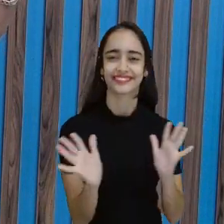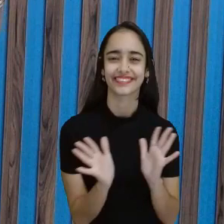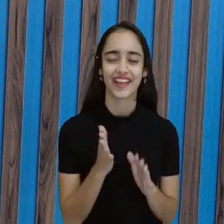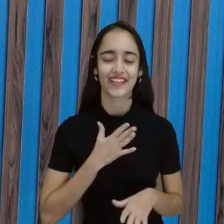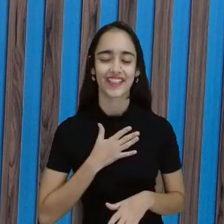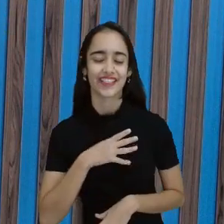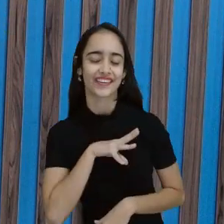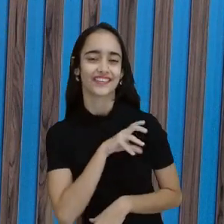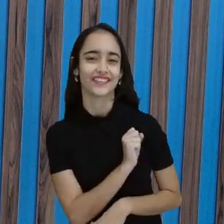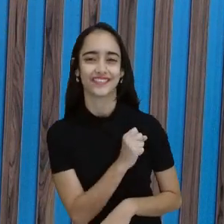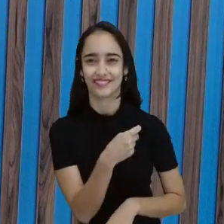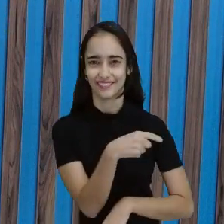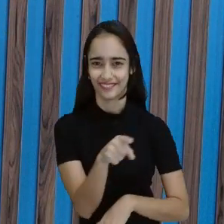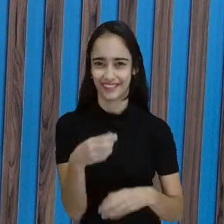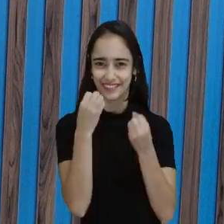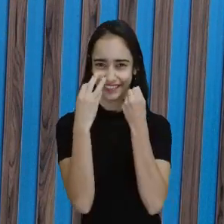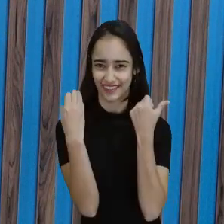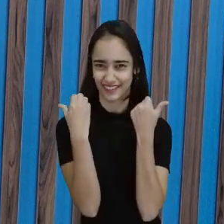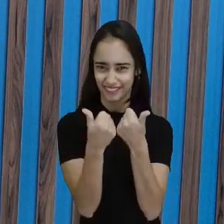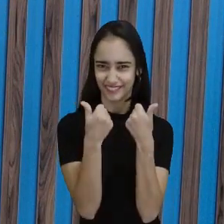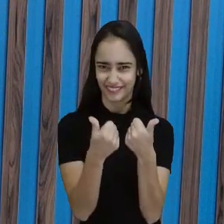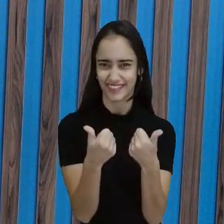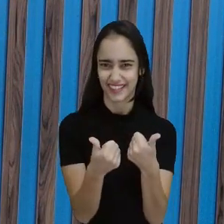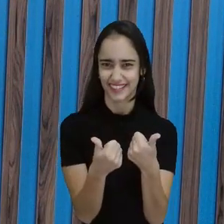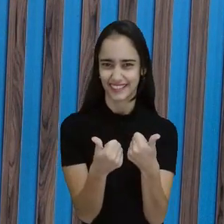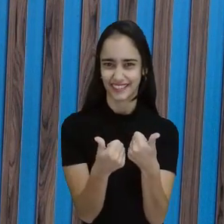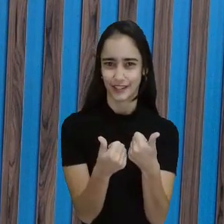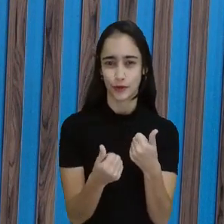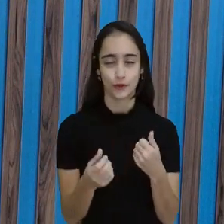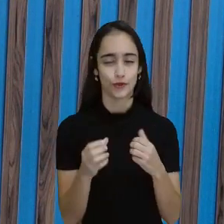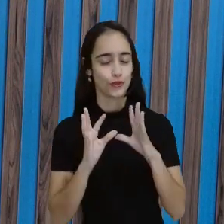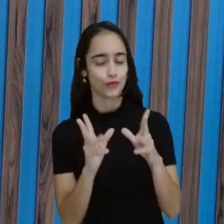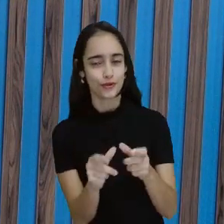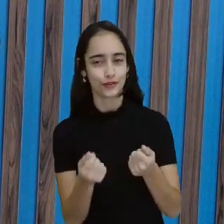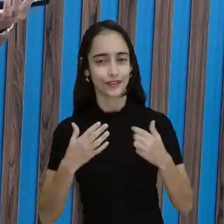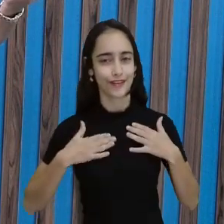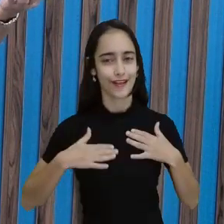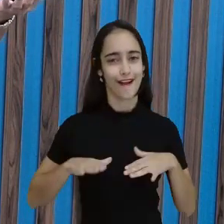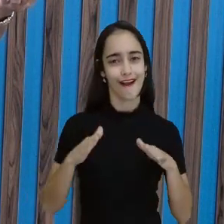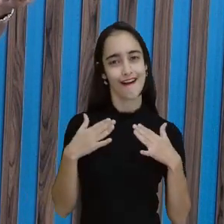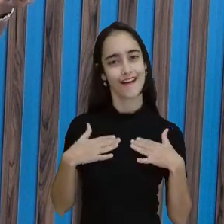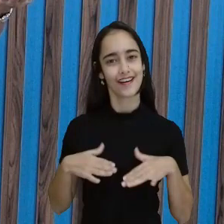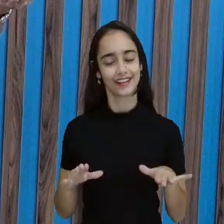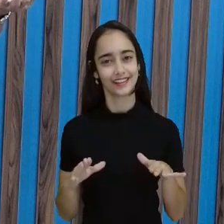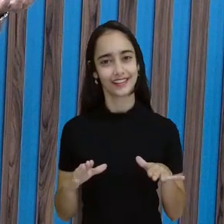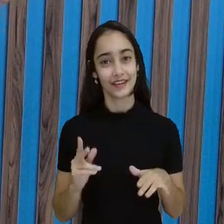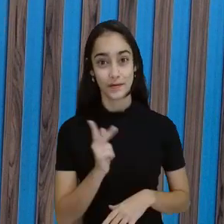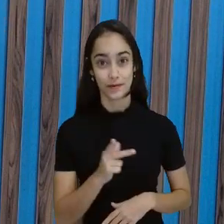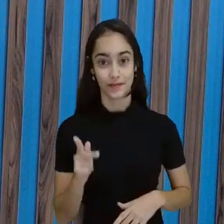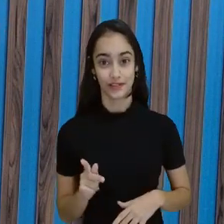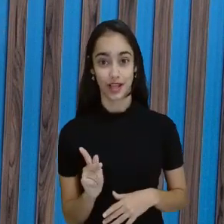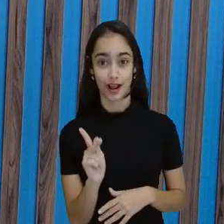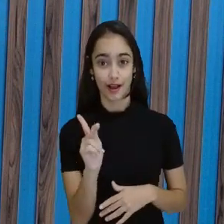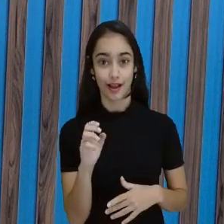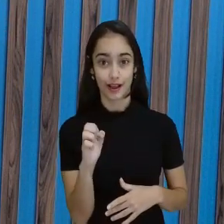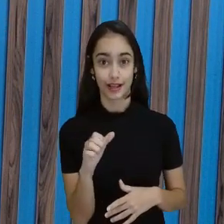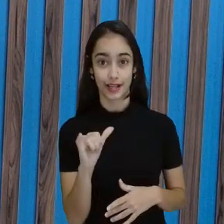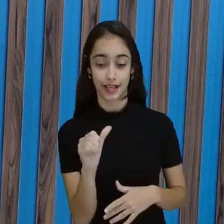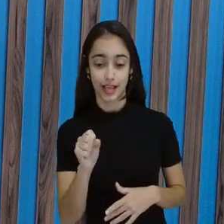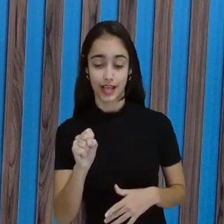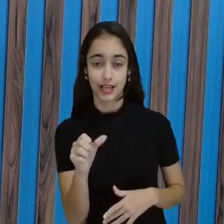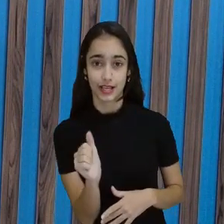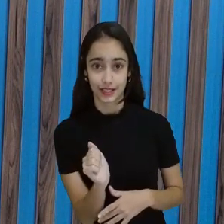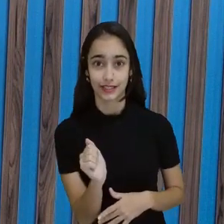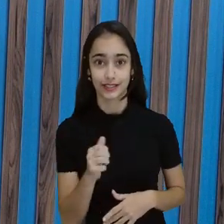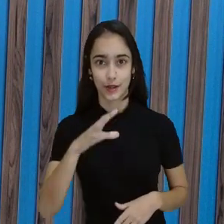meus amores, como é que vocês estão? Tá tudo de boa na Lagoa? Tudo tranquilo como um esquilo? Sou a professora Keise Marinho, de Português dos